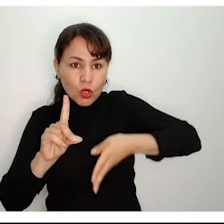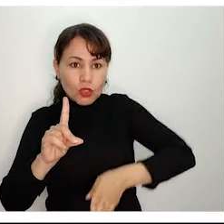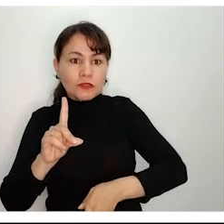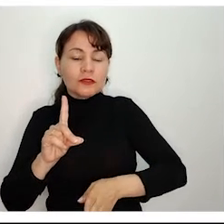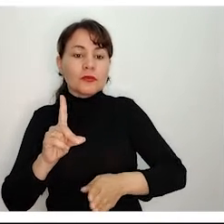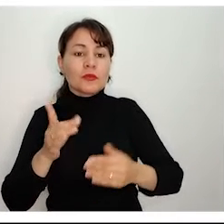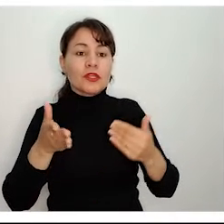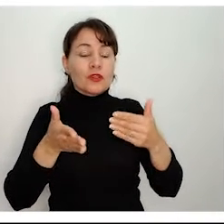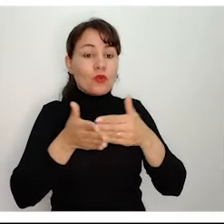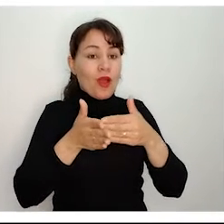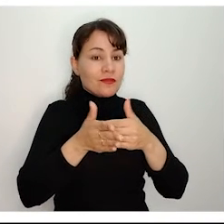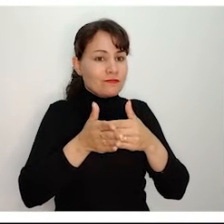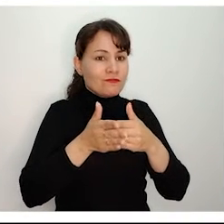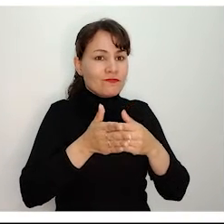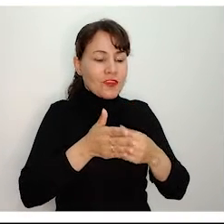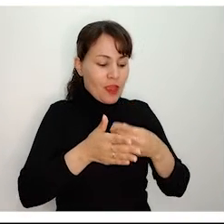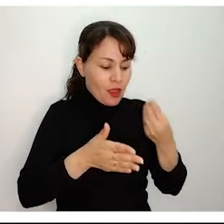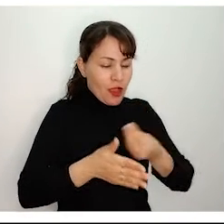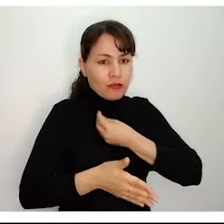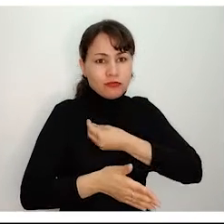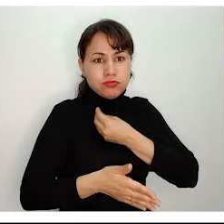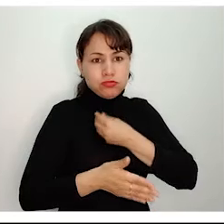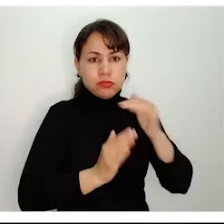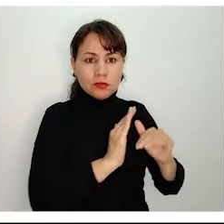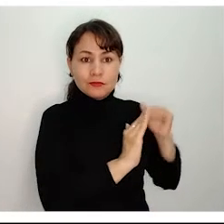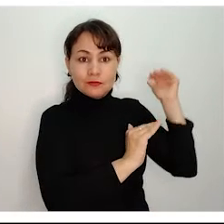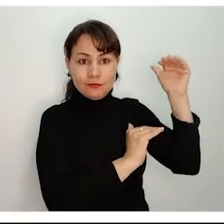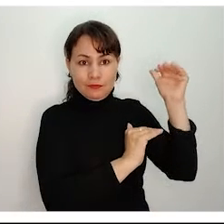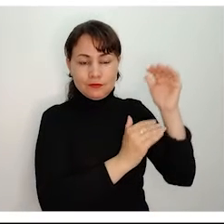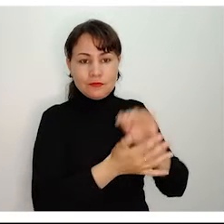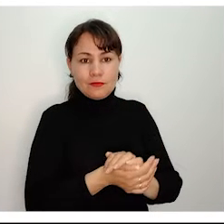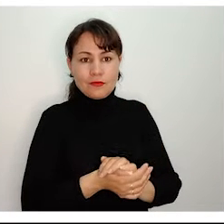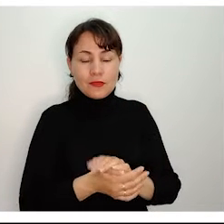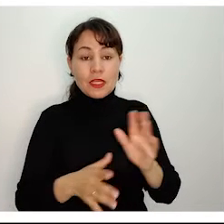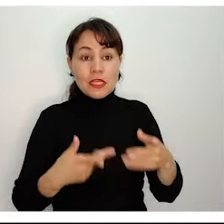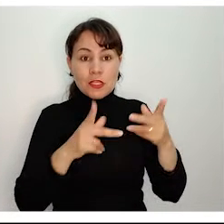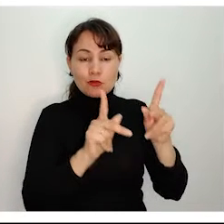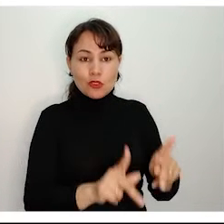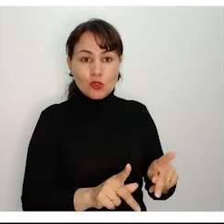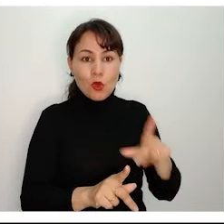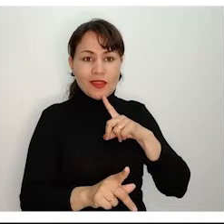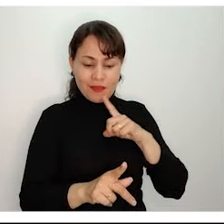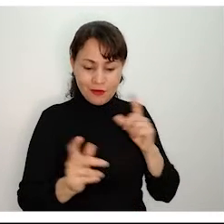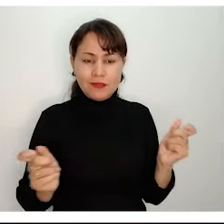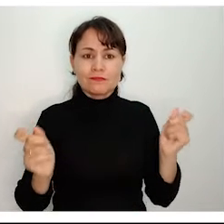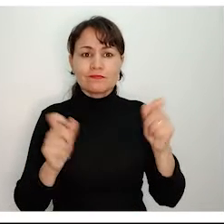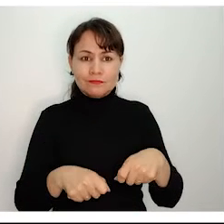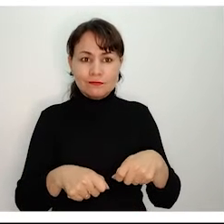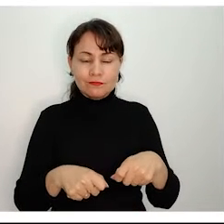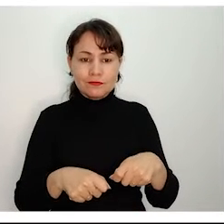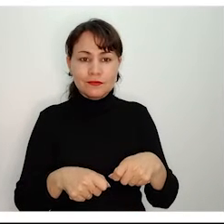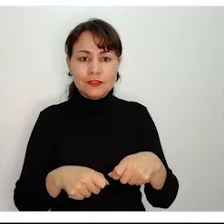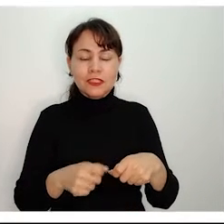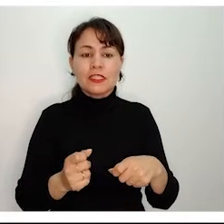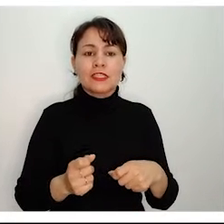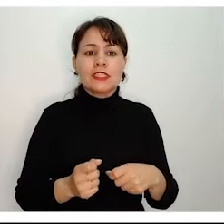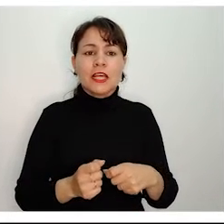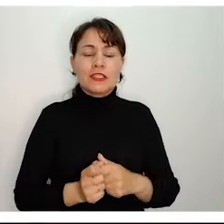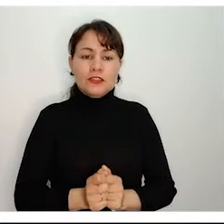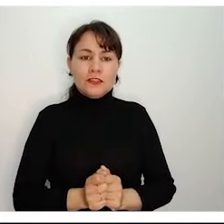nascimento para percorrer o seu desenvolvimento. E os indivíduos, eles se tornam capazes e